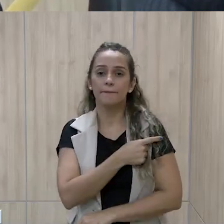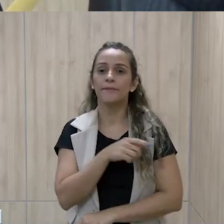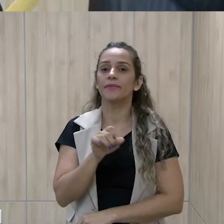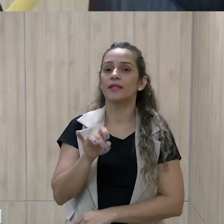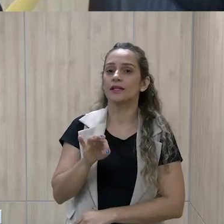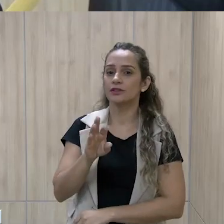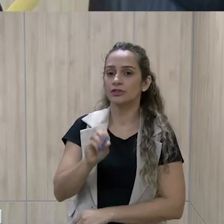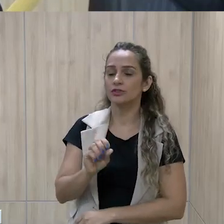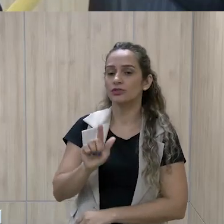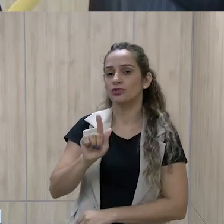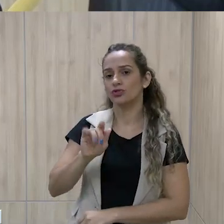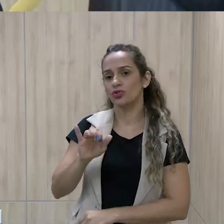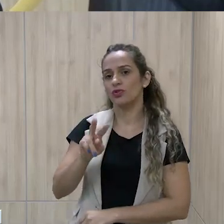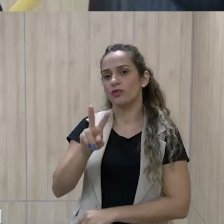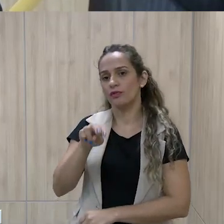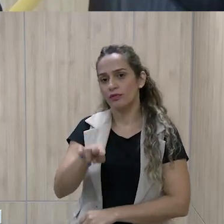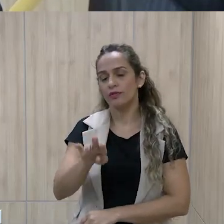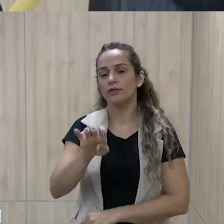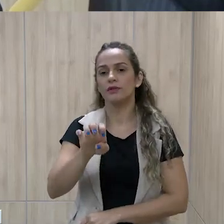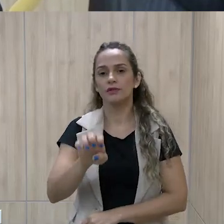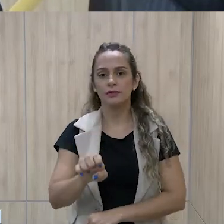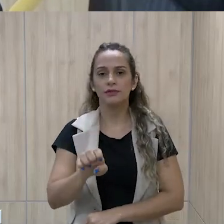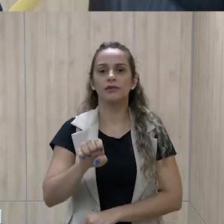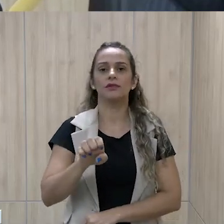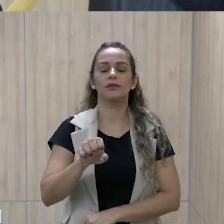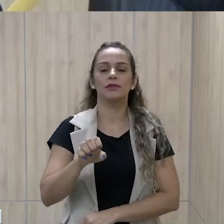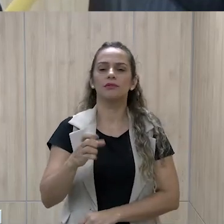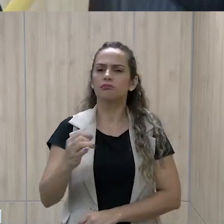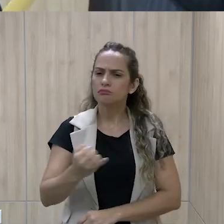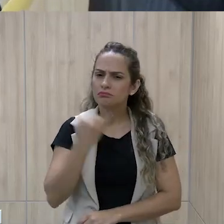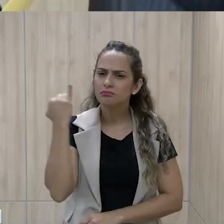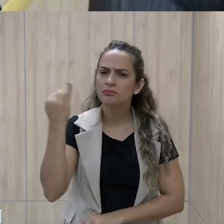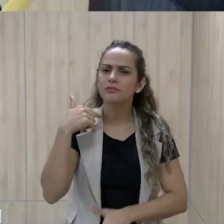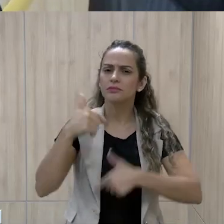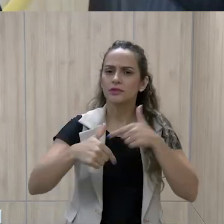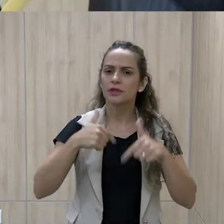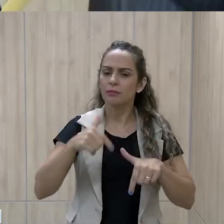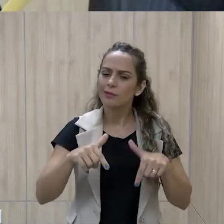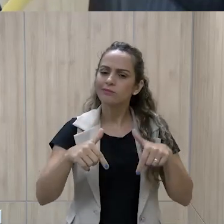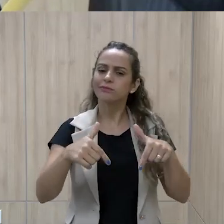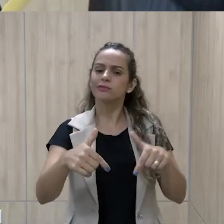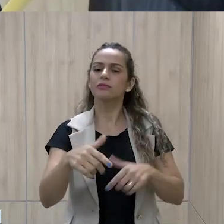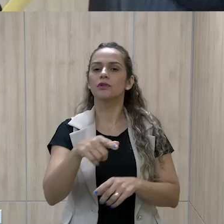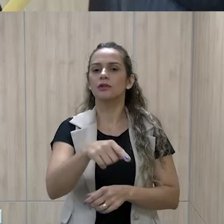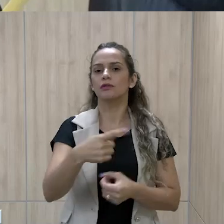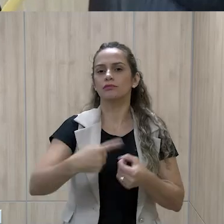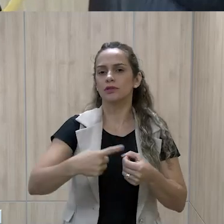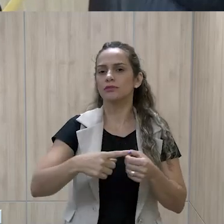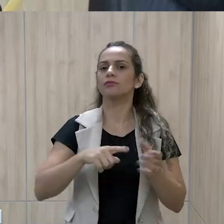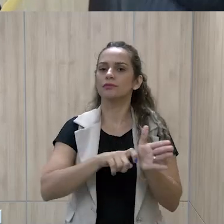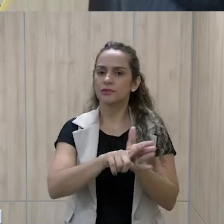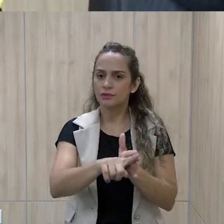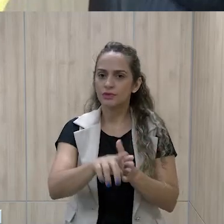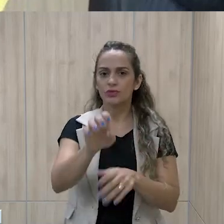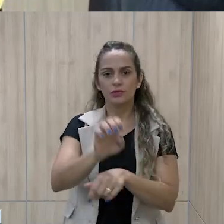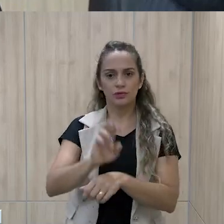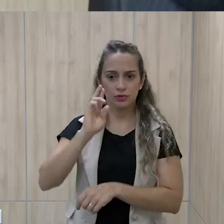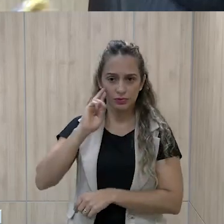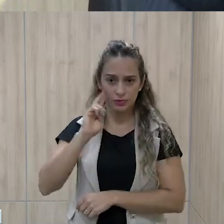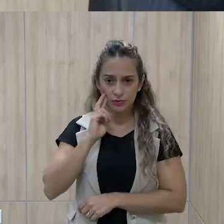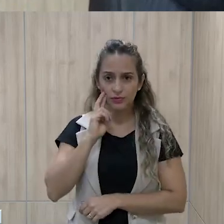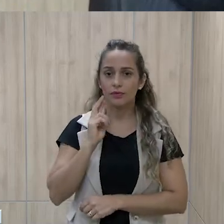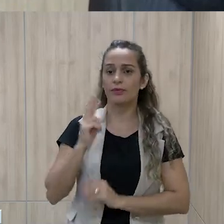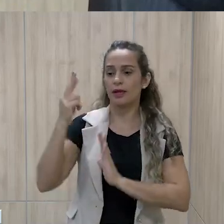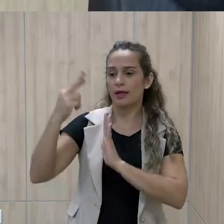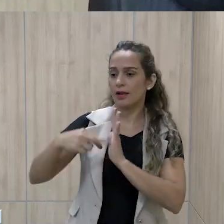legislativo o primeiro sargento Giovani dos Santos Pinto em reconhecimento aos relevantes serviços prestado ao município de